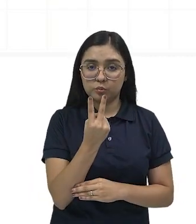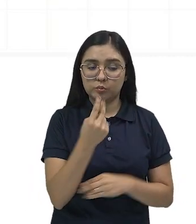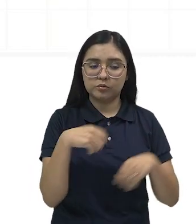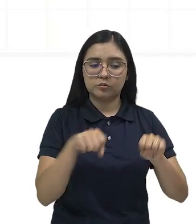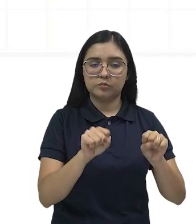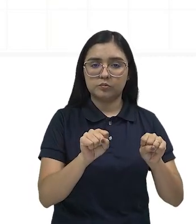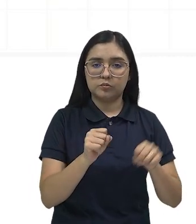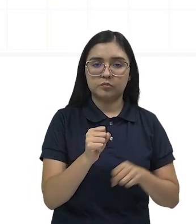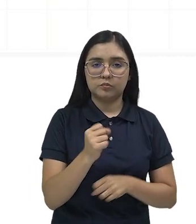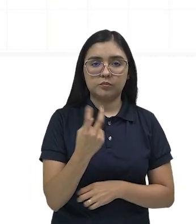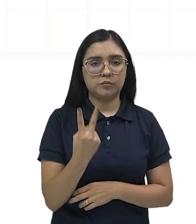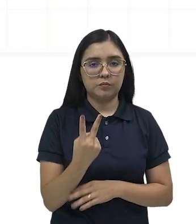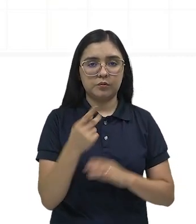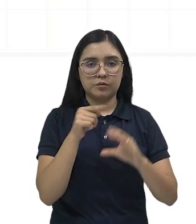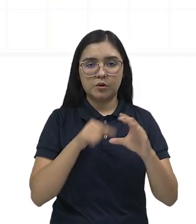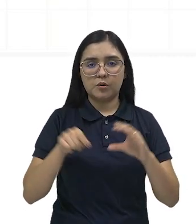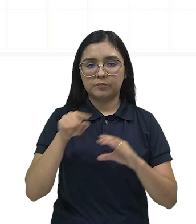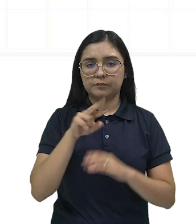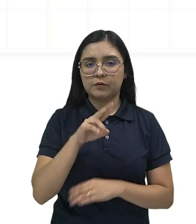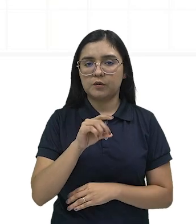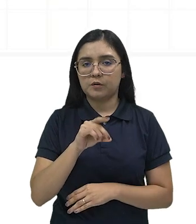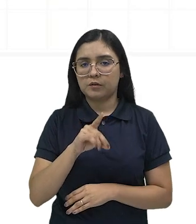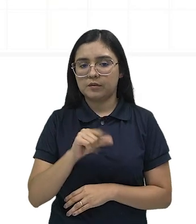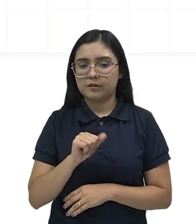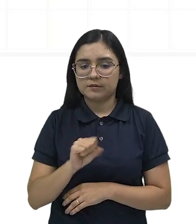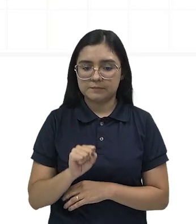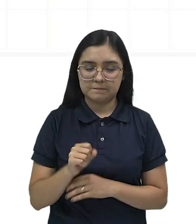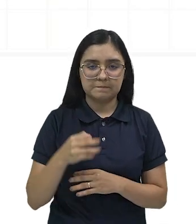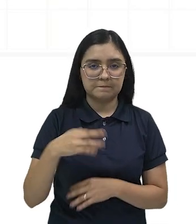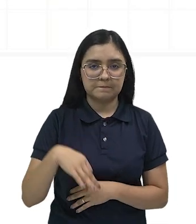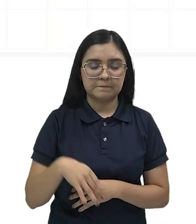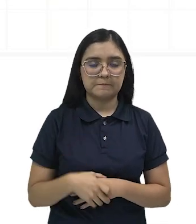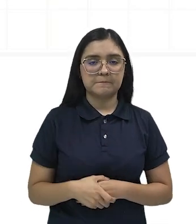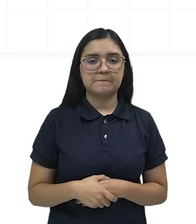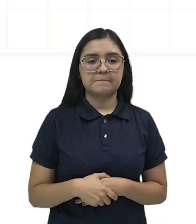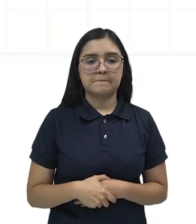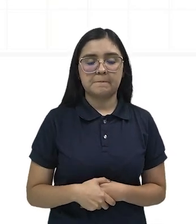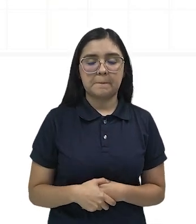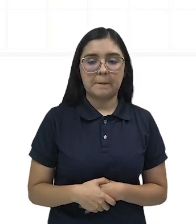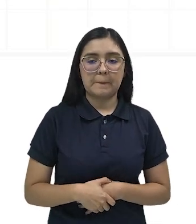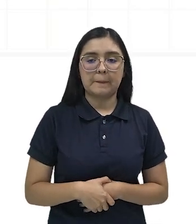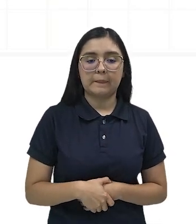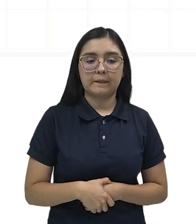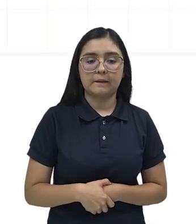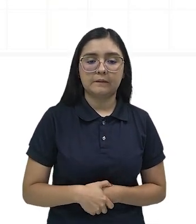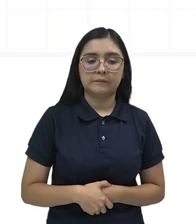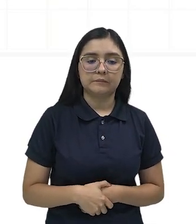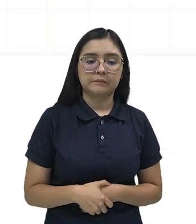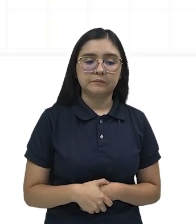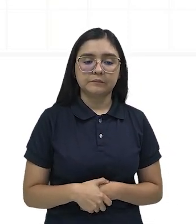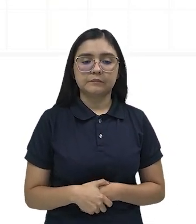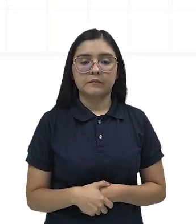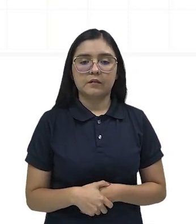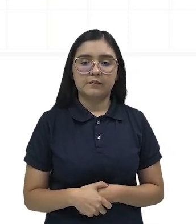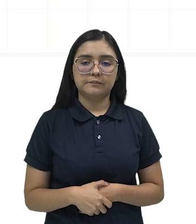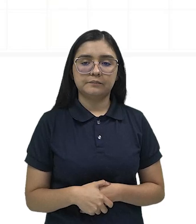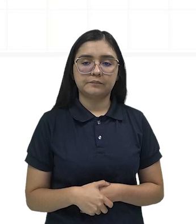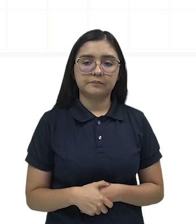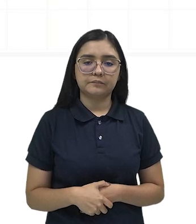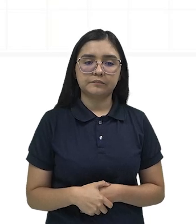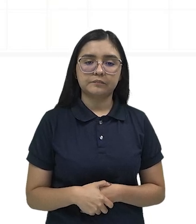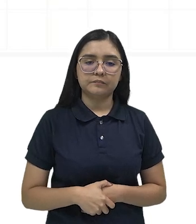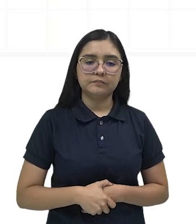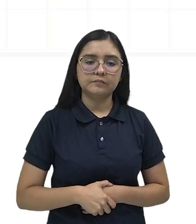2 rodas. Olha, se faz necessário você identificar. E aí